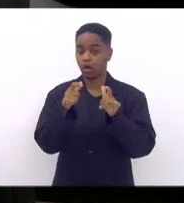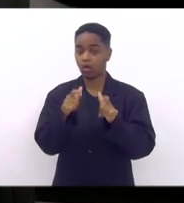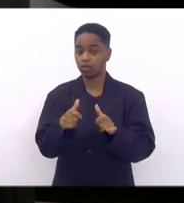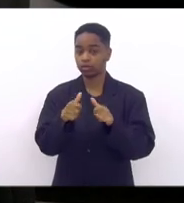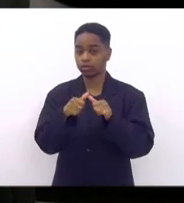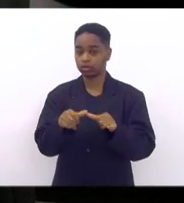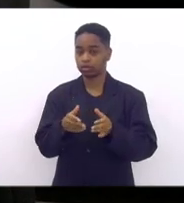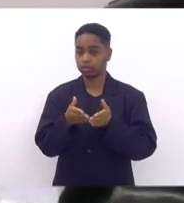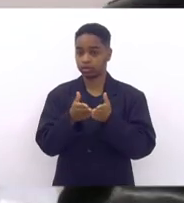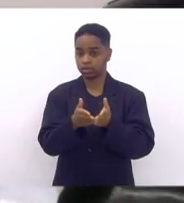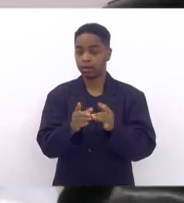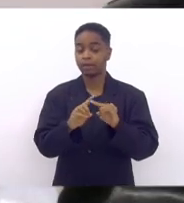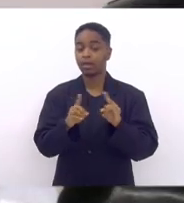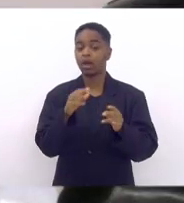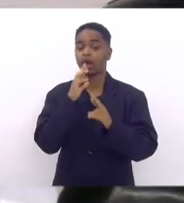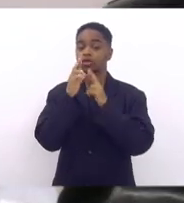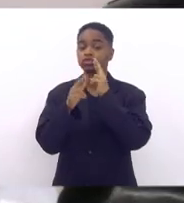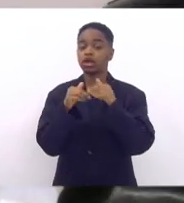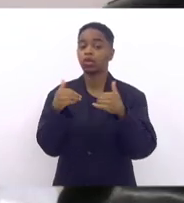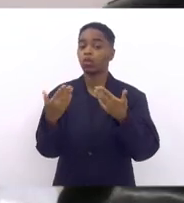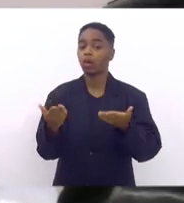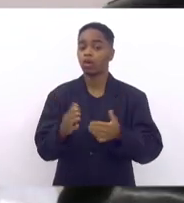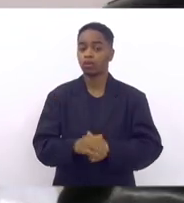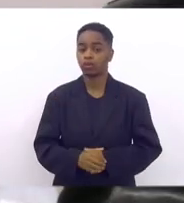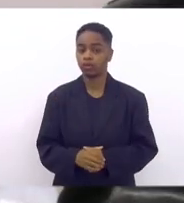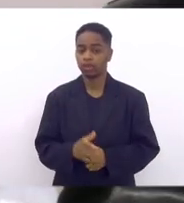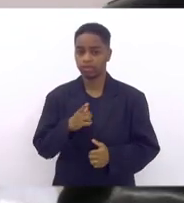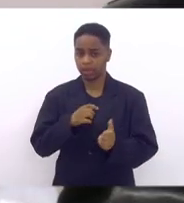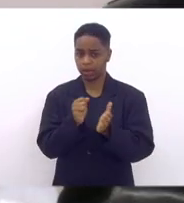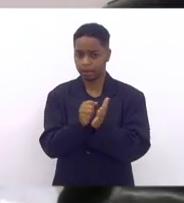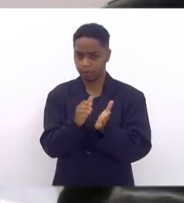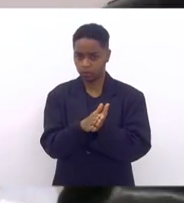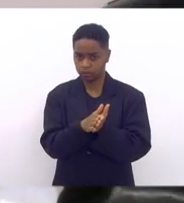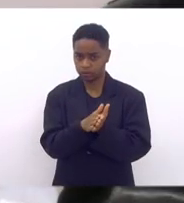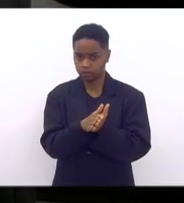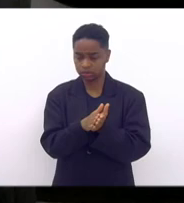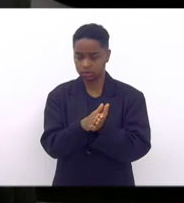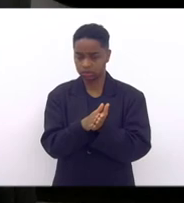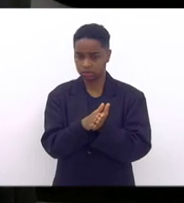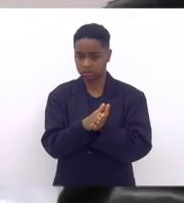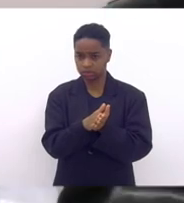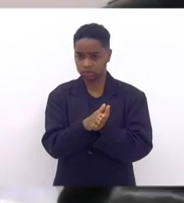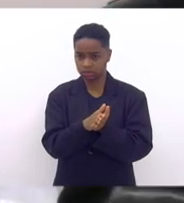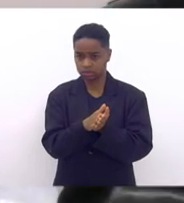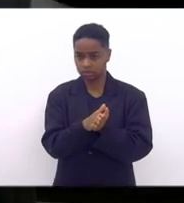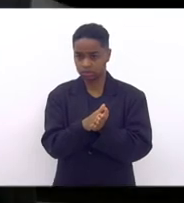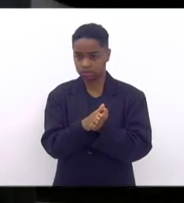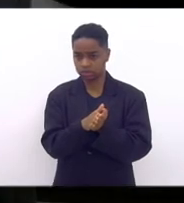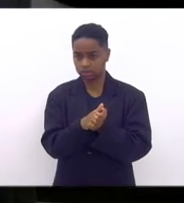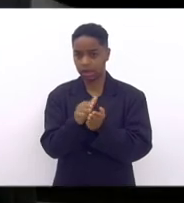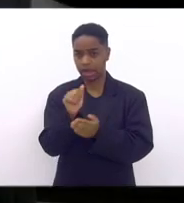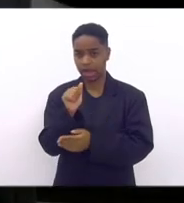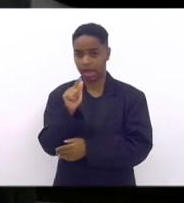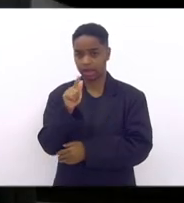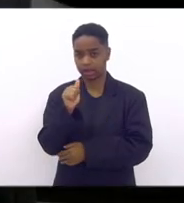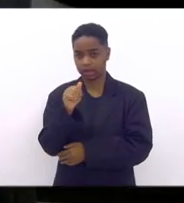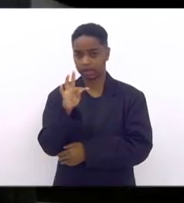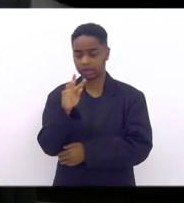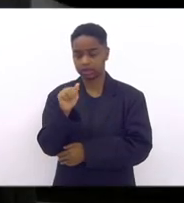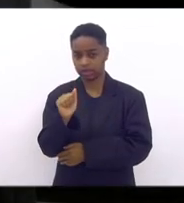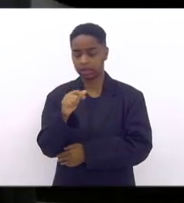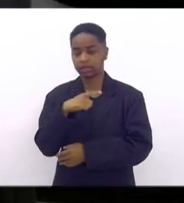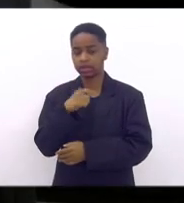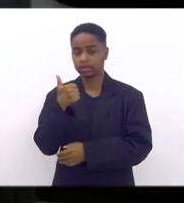o resultado dessas vistorias emitiu multa eh no caso no caso da água foram 17